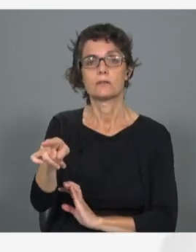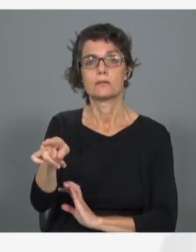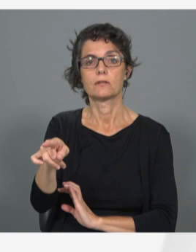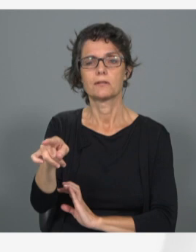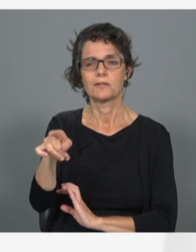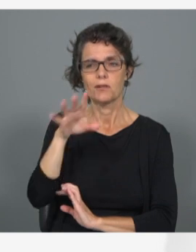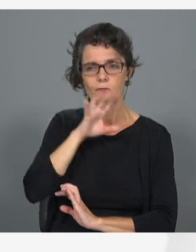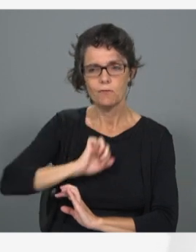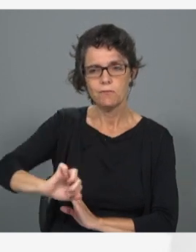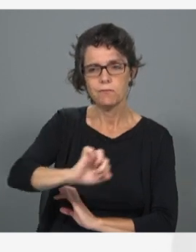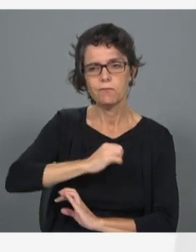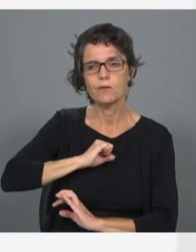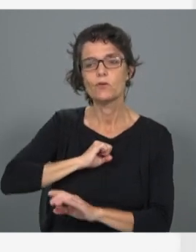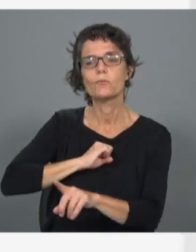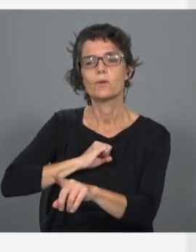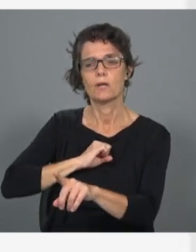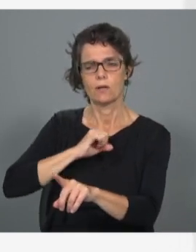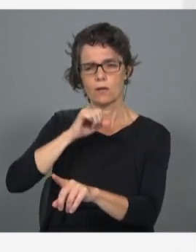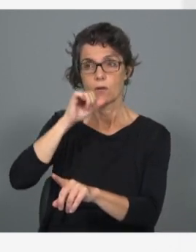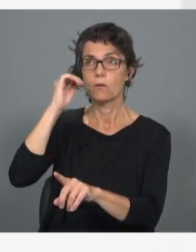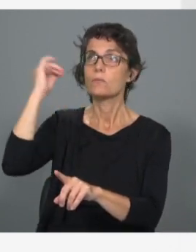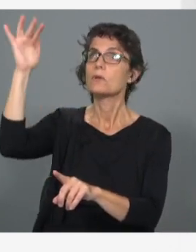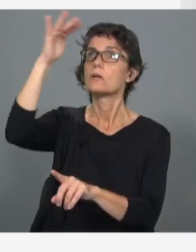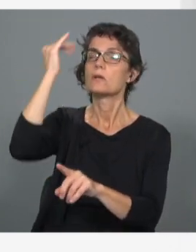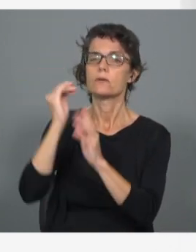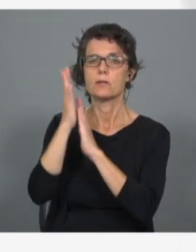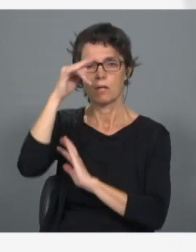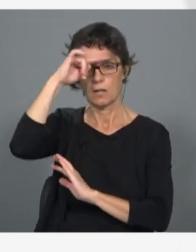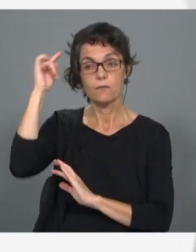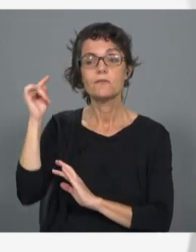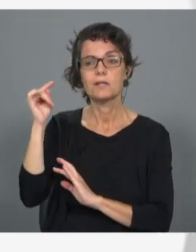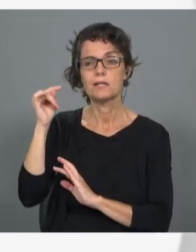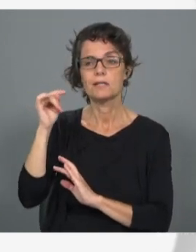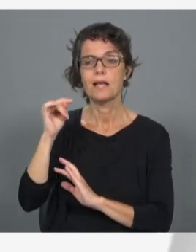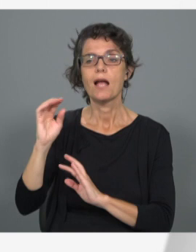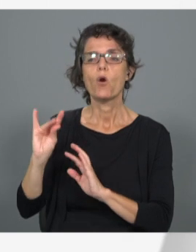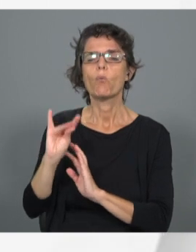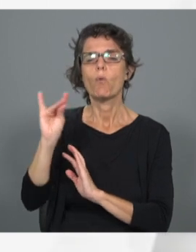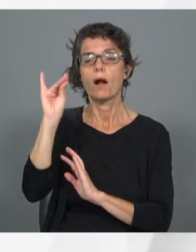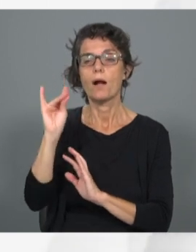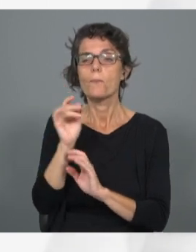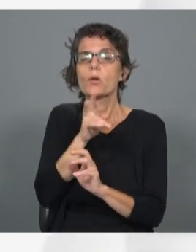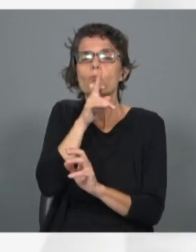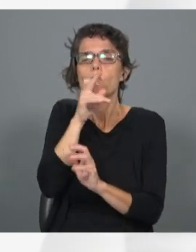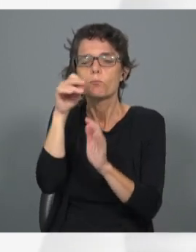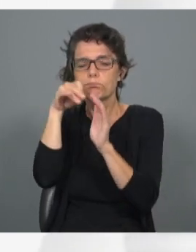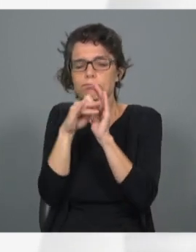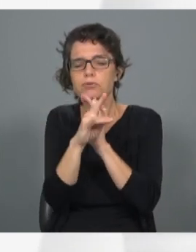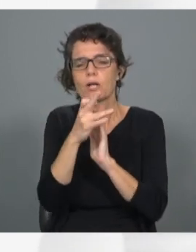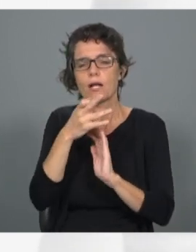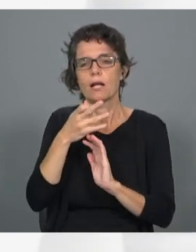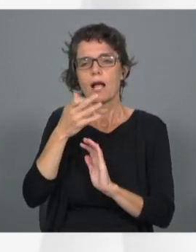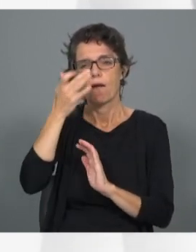como é difícil entrar no reino de Deus. É mais fácil passar um camelo pelo fundo de uma agulha do que um